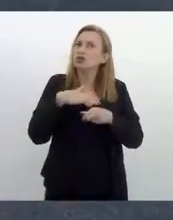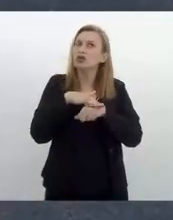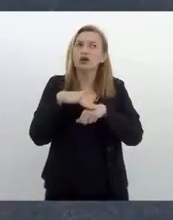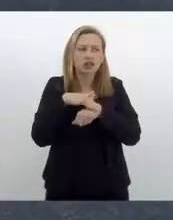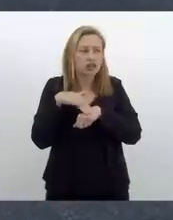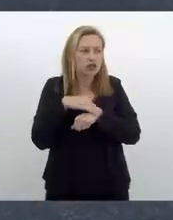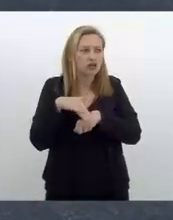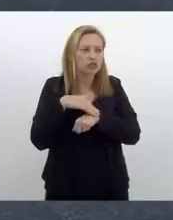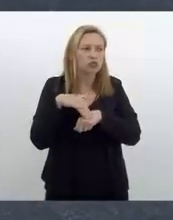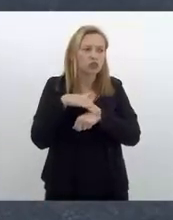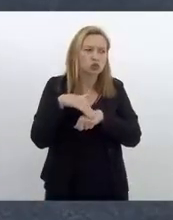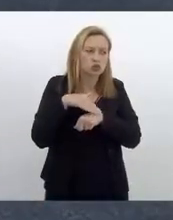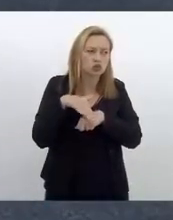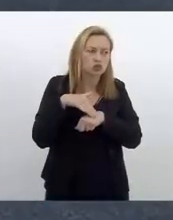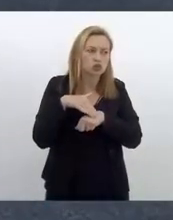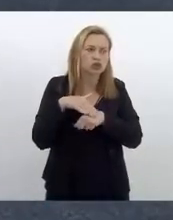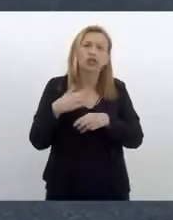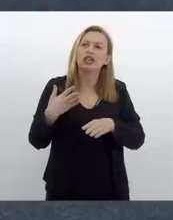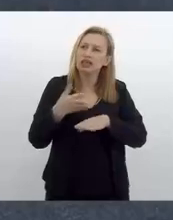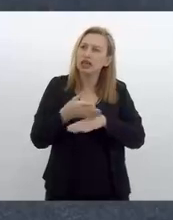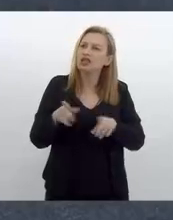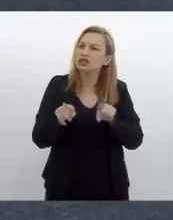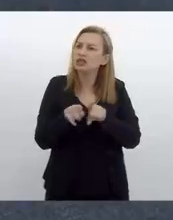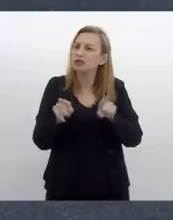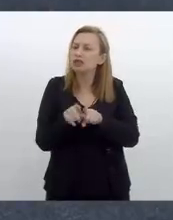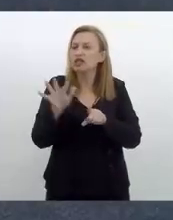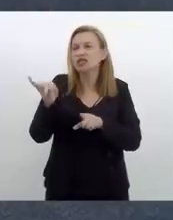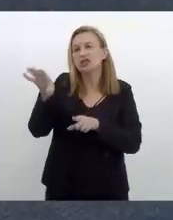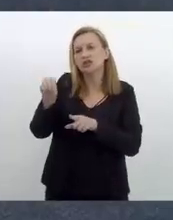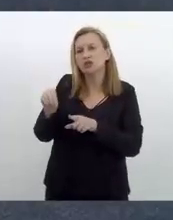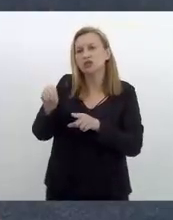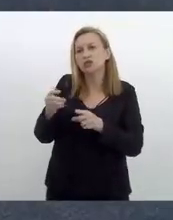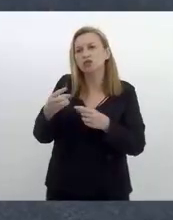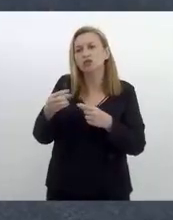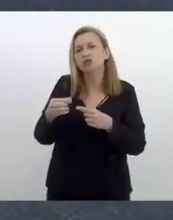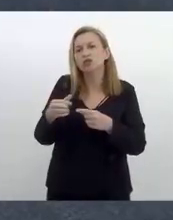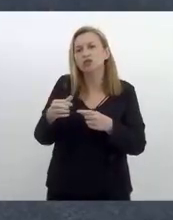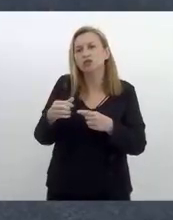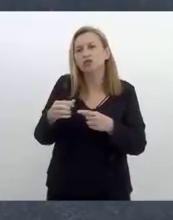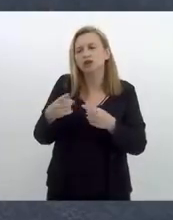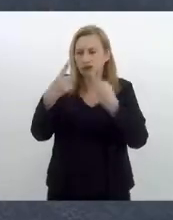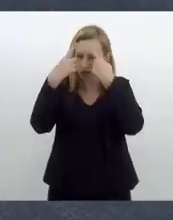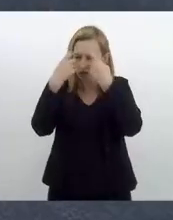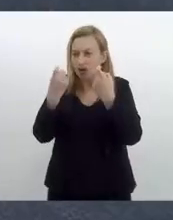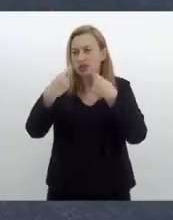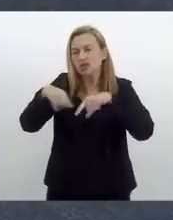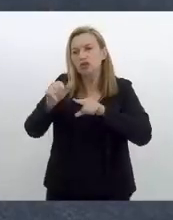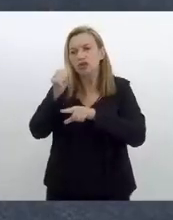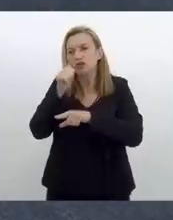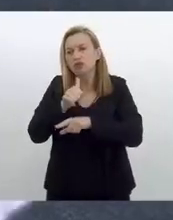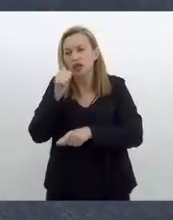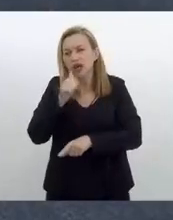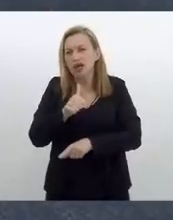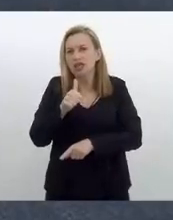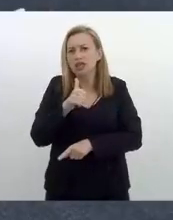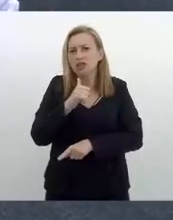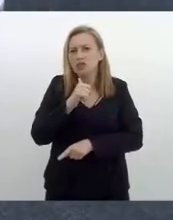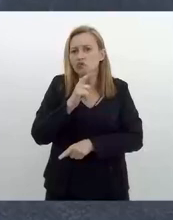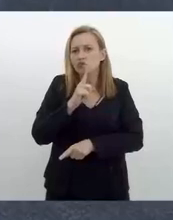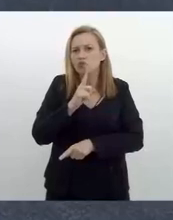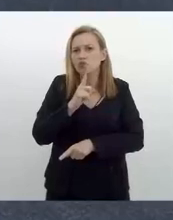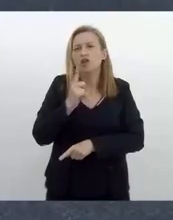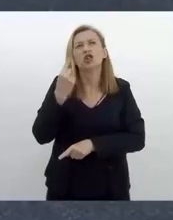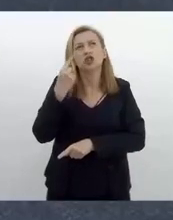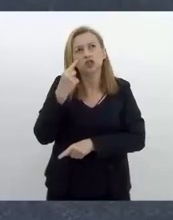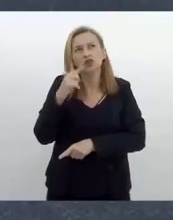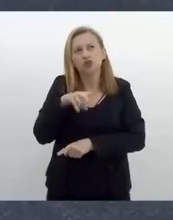para que adentrasse também esse Fundo de Combate às Mulheres, à violência contra as mulheres, e a gente